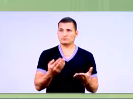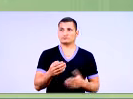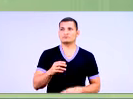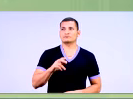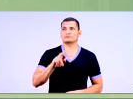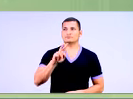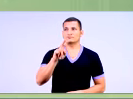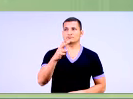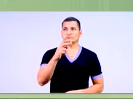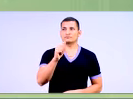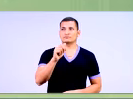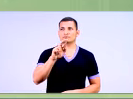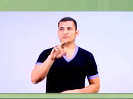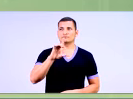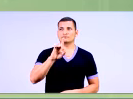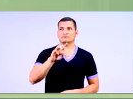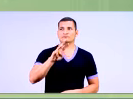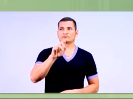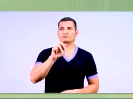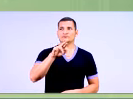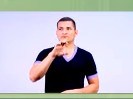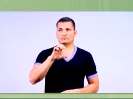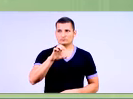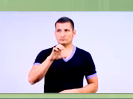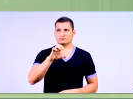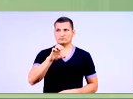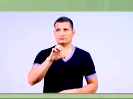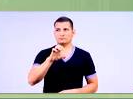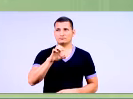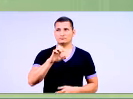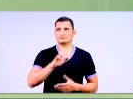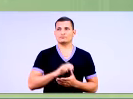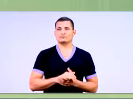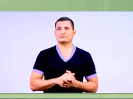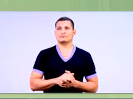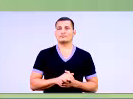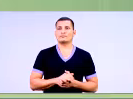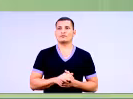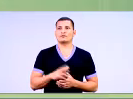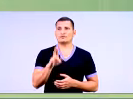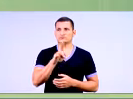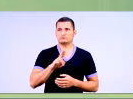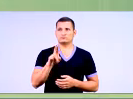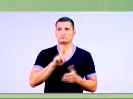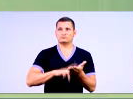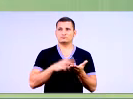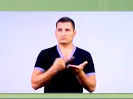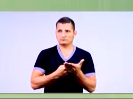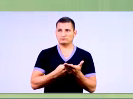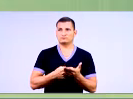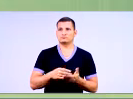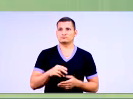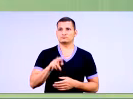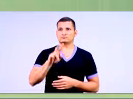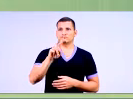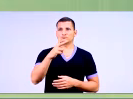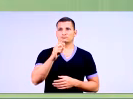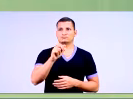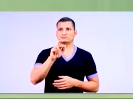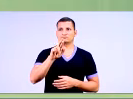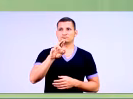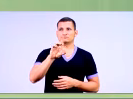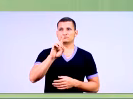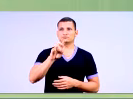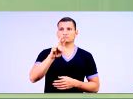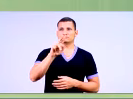essa, né, a tradução, a professora já deu o significado, mas a gente vai utilizar na tradução hardware mesmo. O hardware consiste no quê?